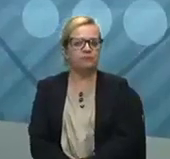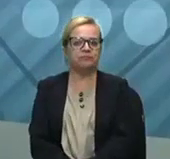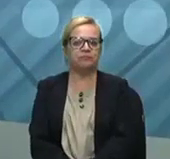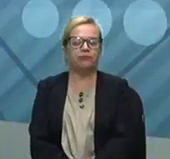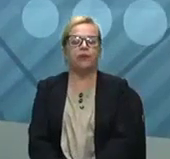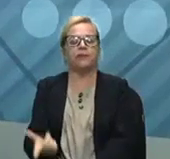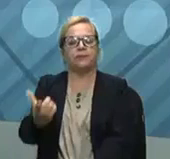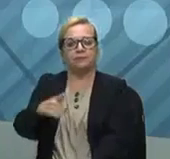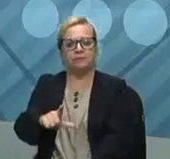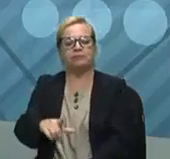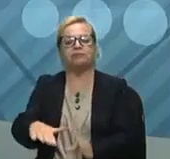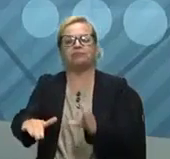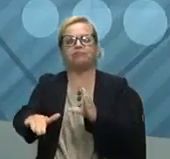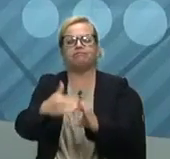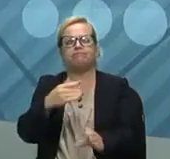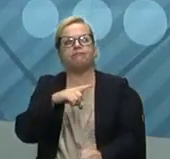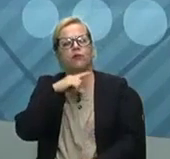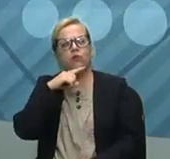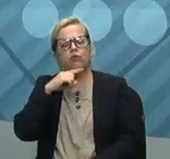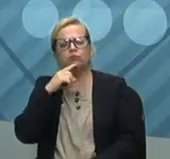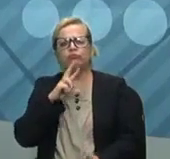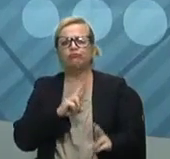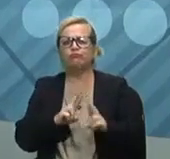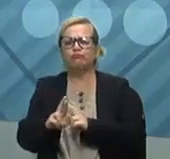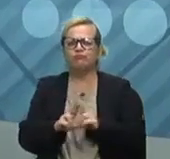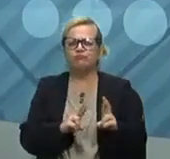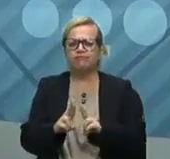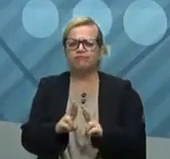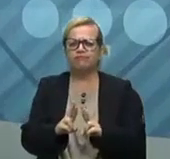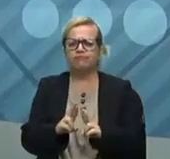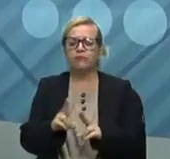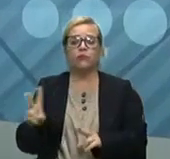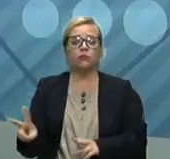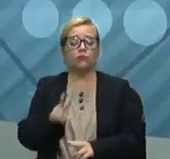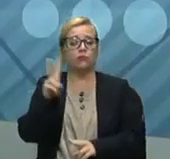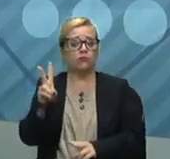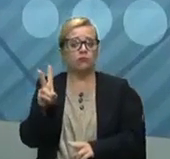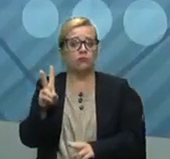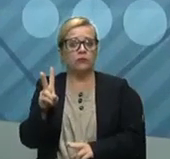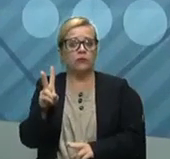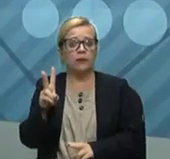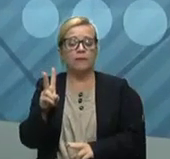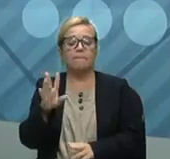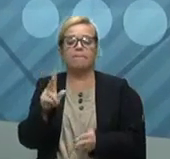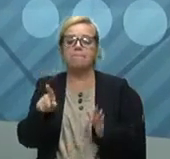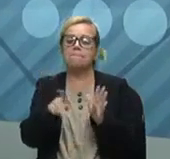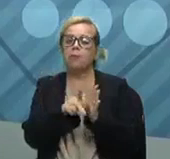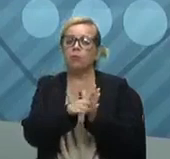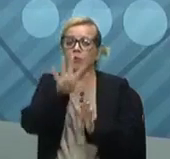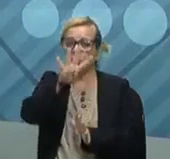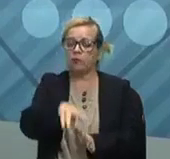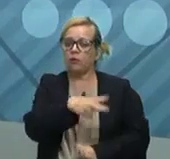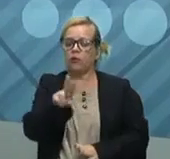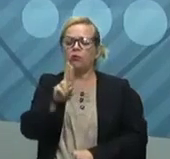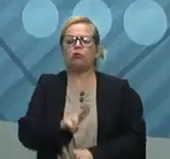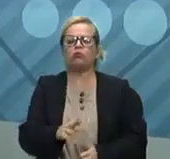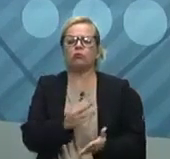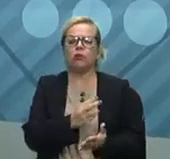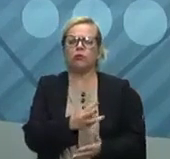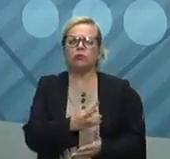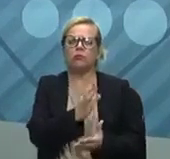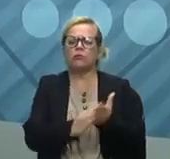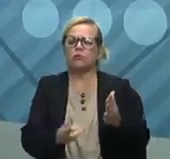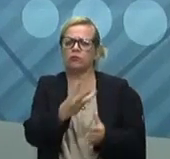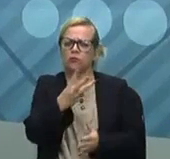Bom, foi encaminhada uma dúvida relacionada aos valores da tabela que eu utilizei ao longo da aula 3 e da